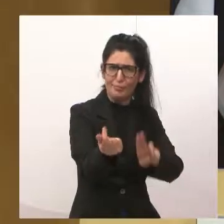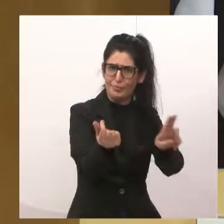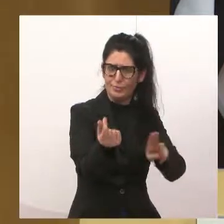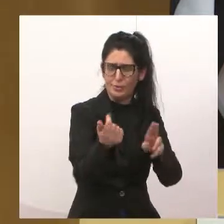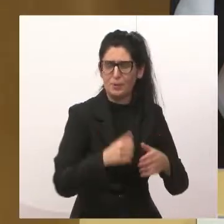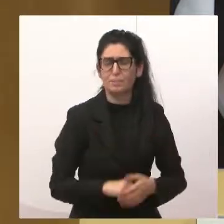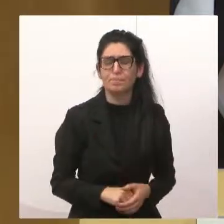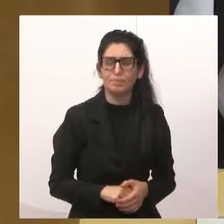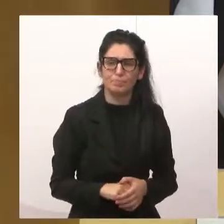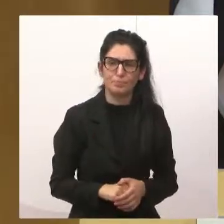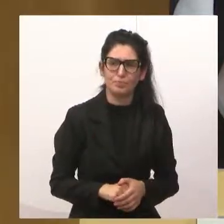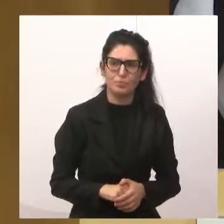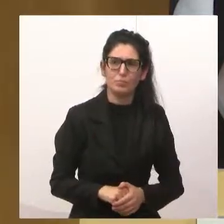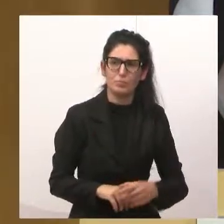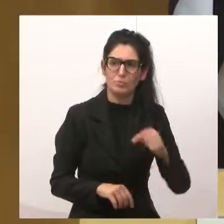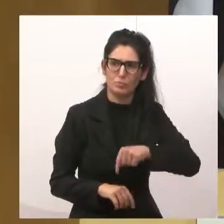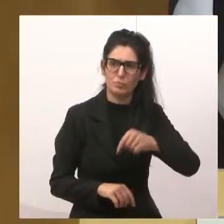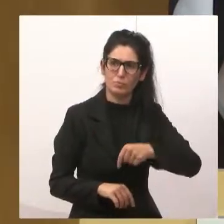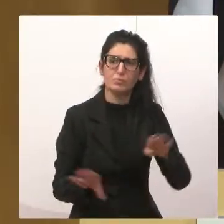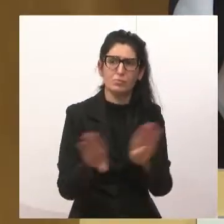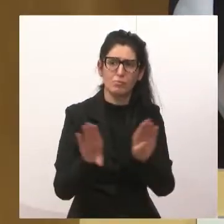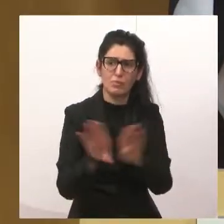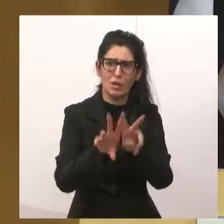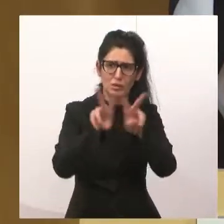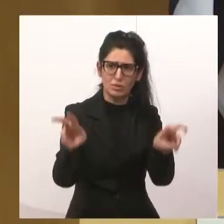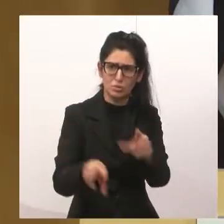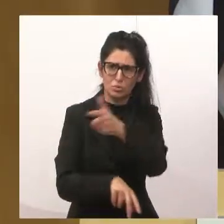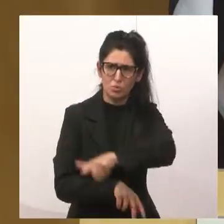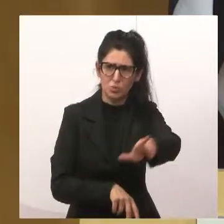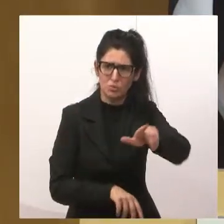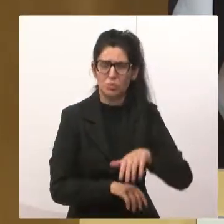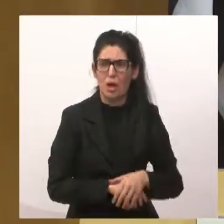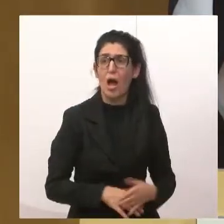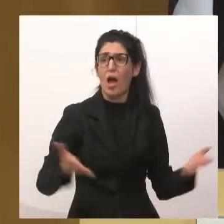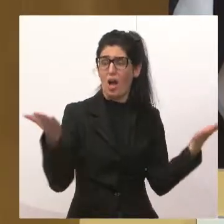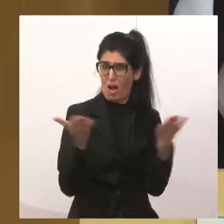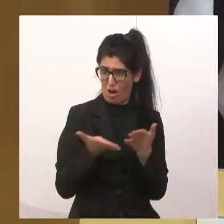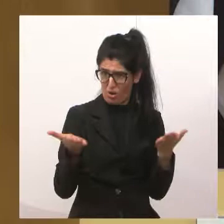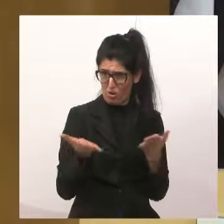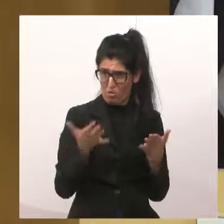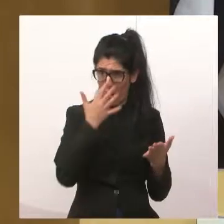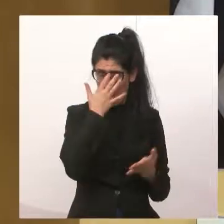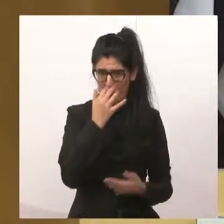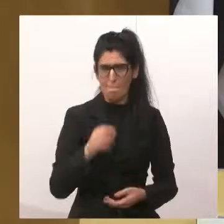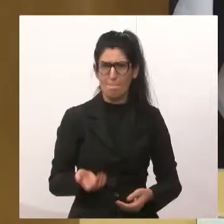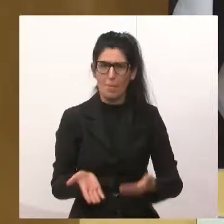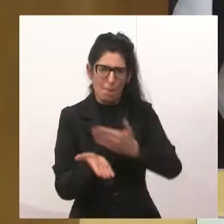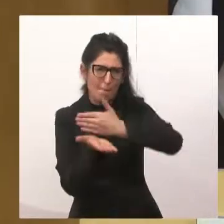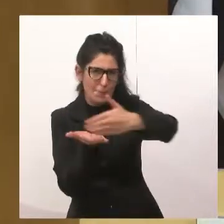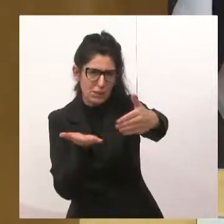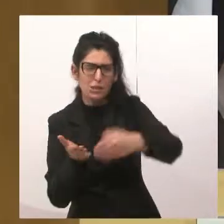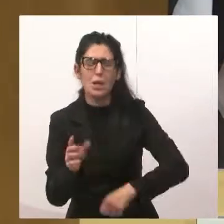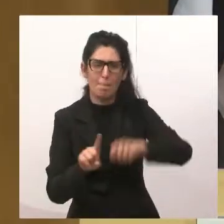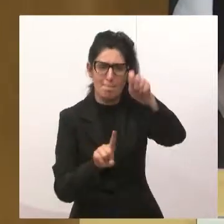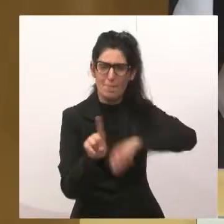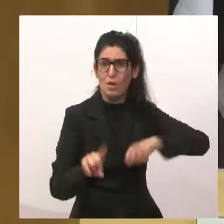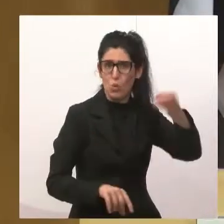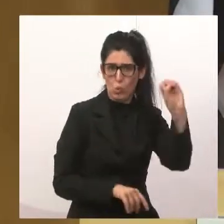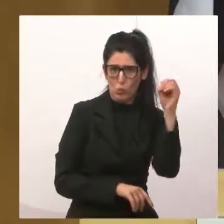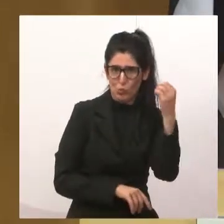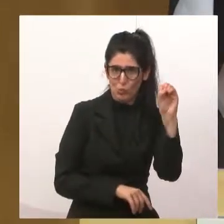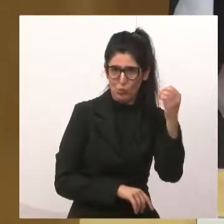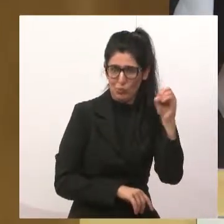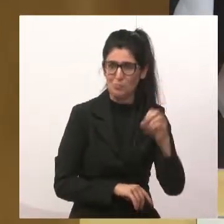aqui quero também tratar de outro assunto, que nós vamos agora entrar no mês de outubro, que comemora-se aí